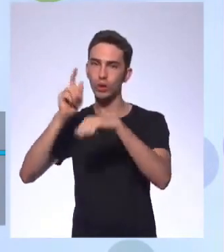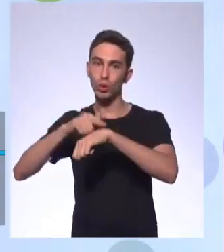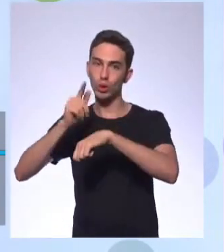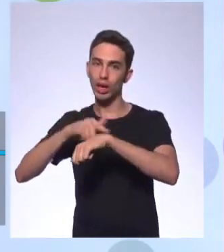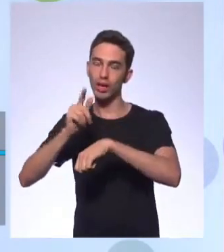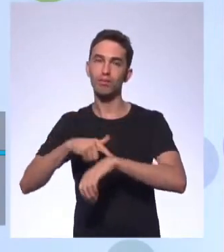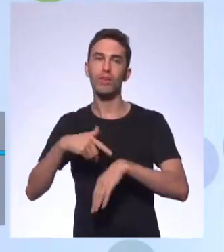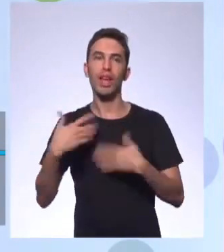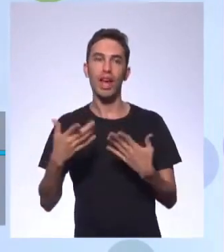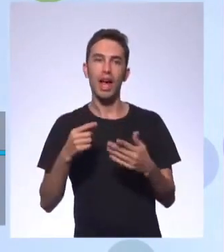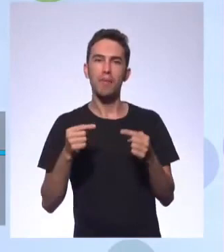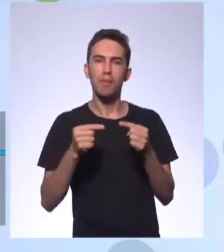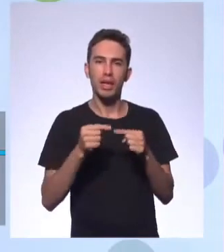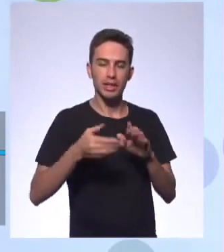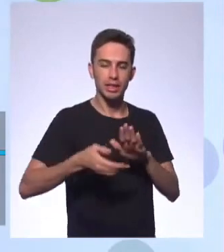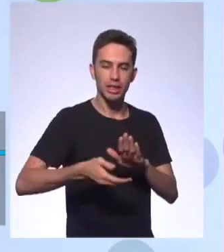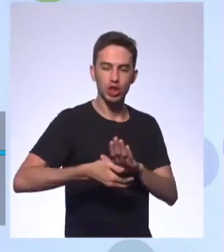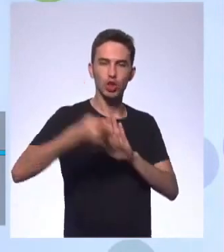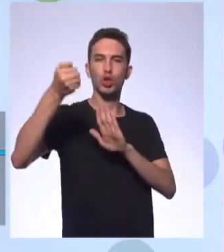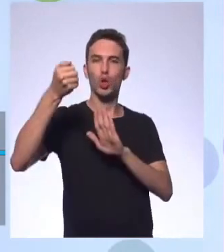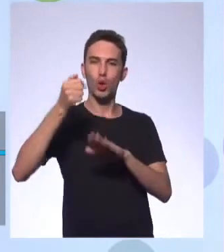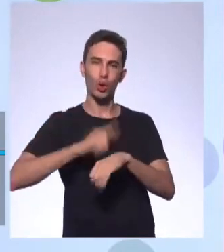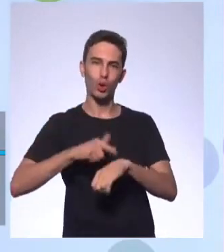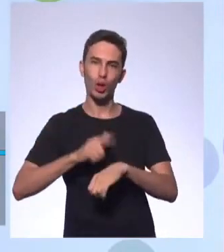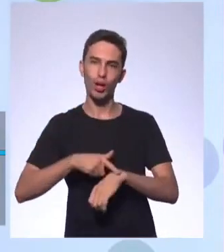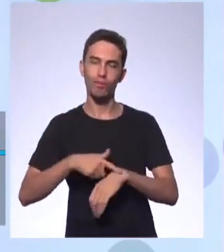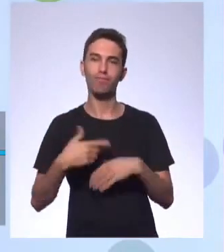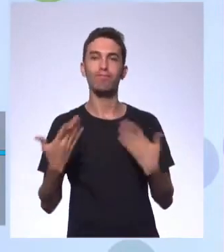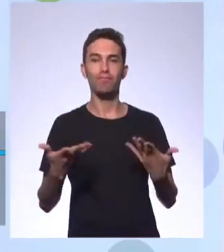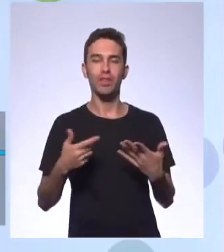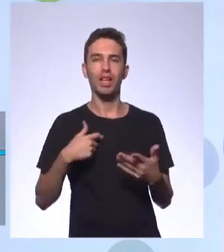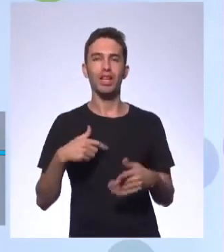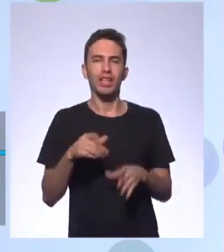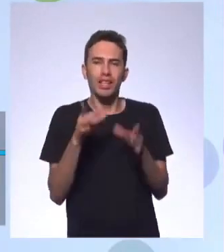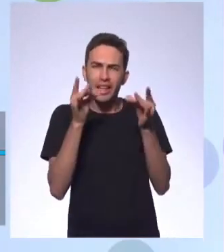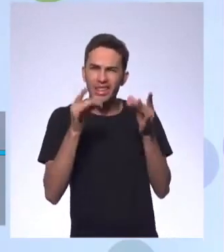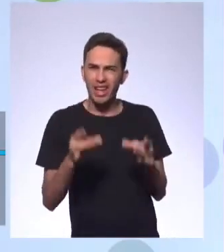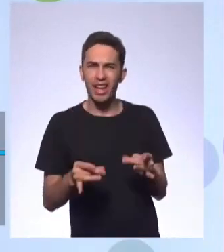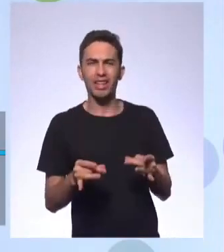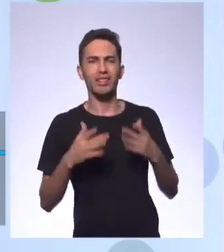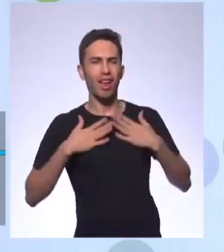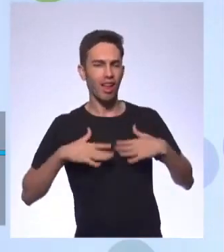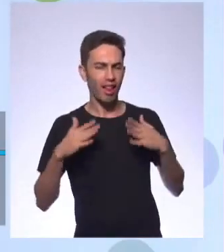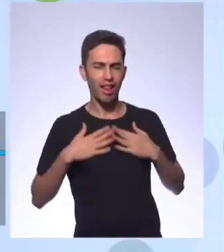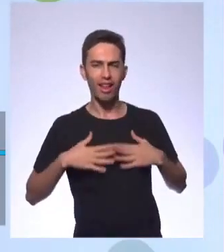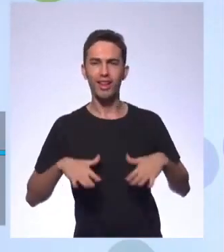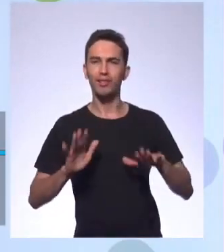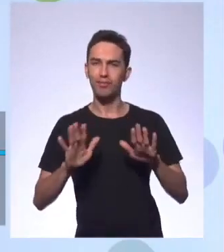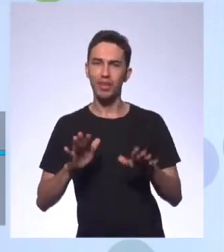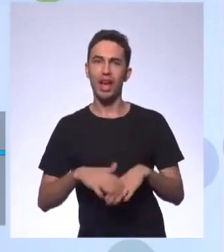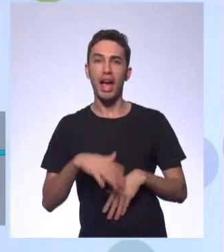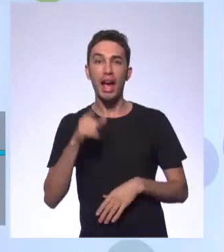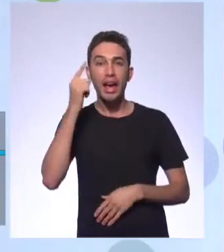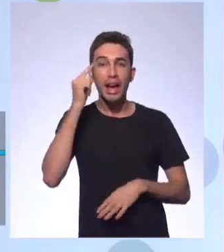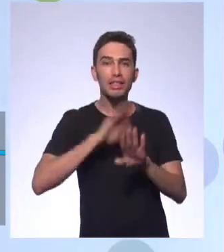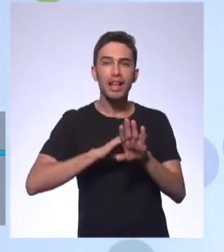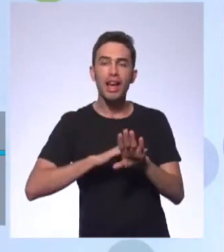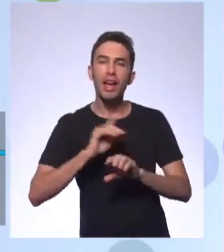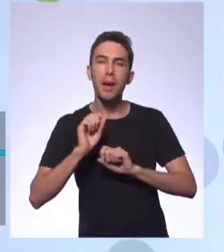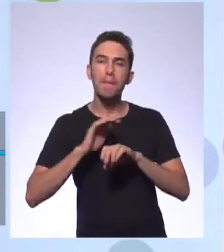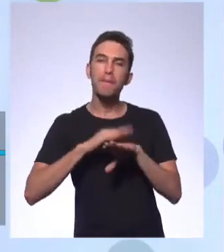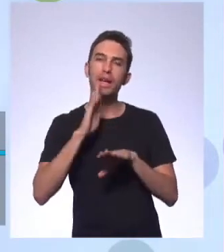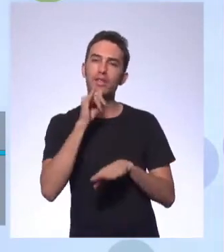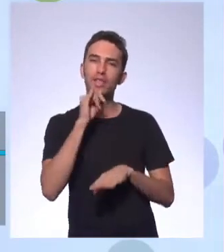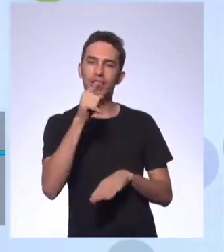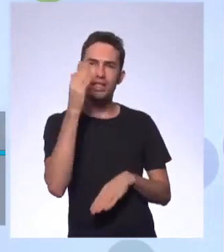aquele momento retirado do tempo. Detalhes, relaxe, fiquem tranquilos. Então, assim, a ideia é, mais do que você saber a diferença